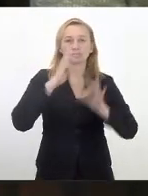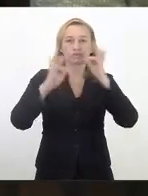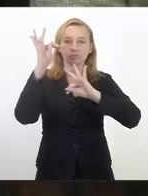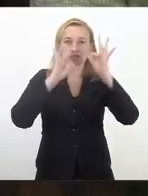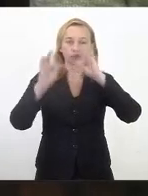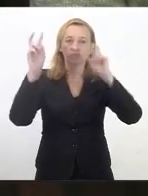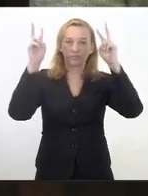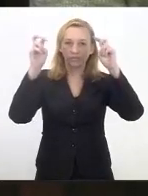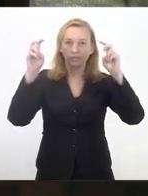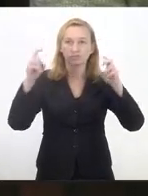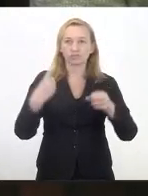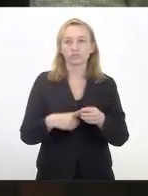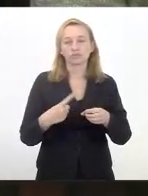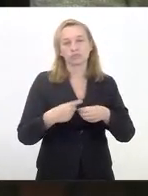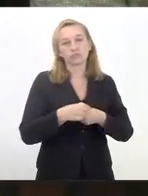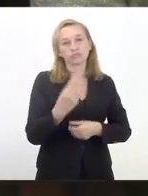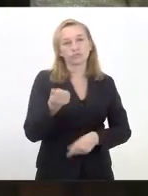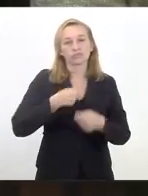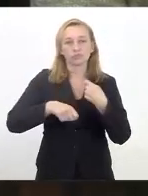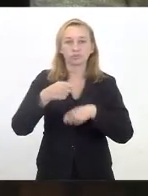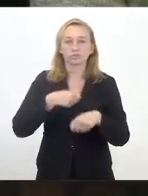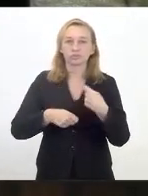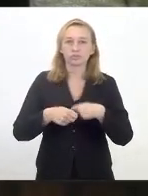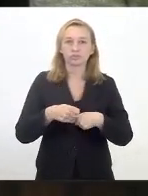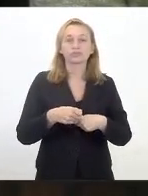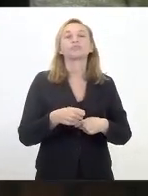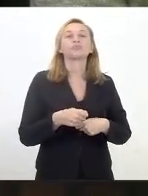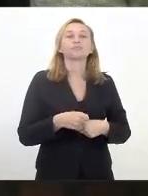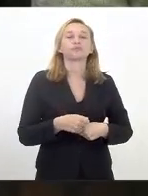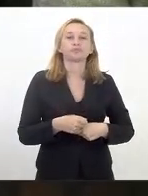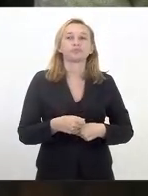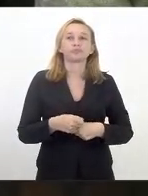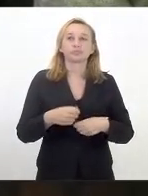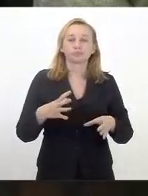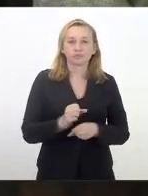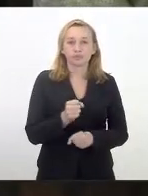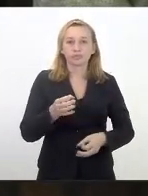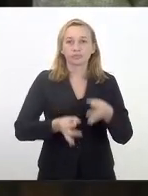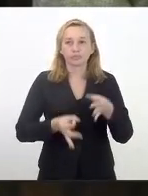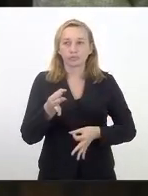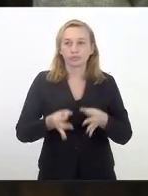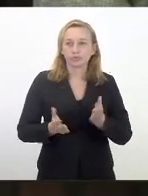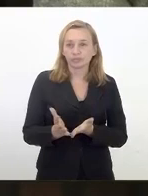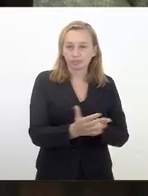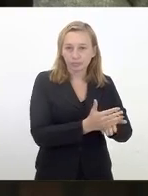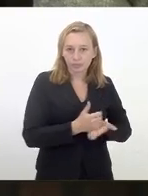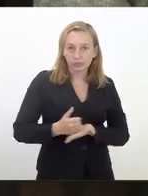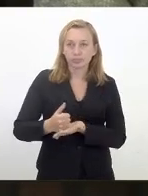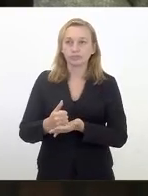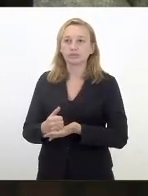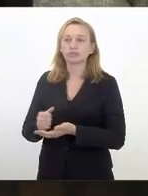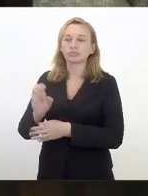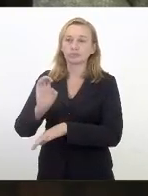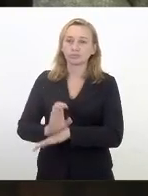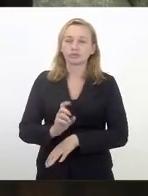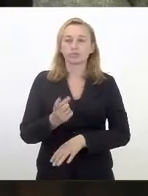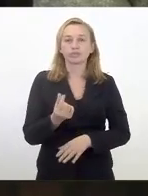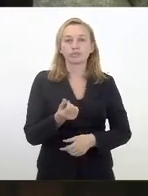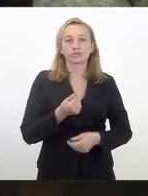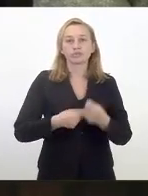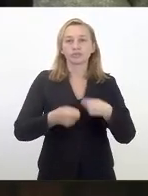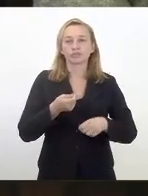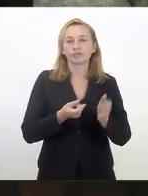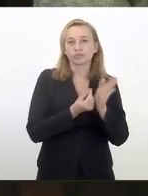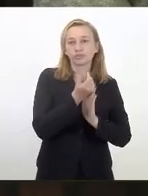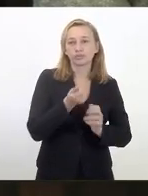de assuntos municipais e desenvolvimento Regional de Economia do Comércio de tributação controle da arrecadação Estadual fiscalização de tributos Estaduais de orçamento